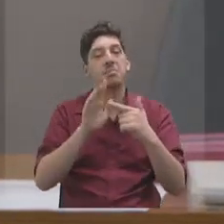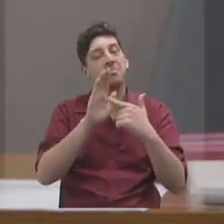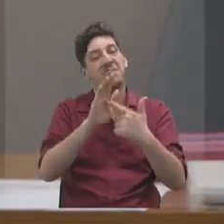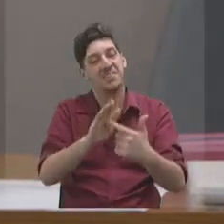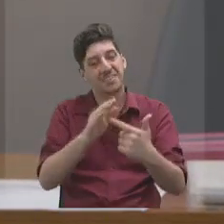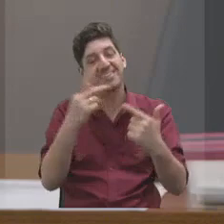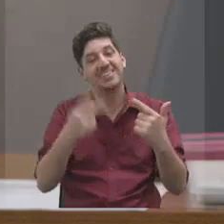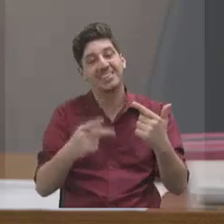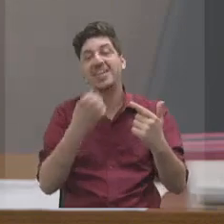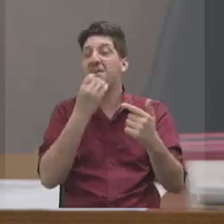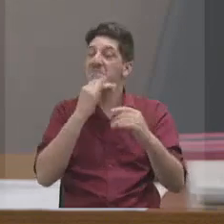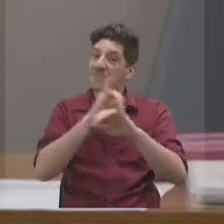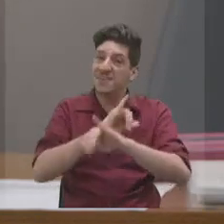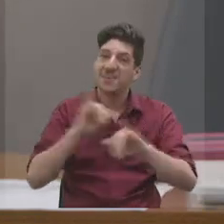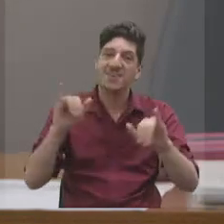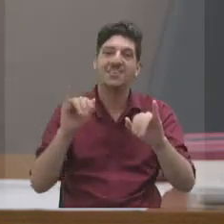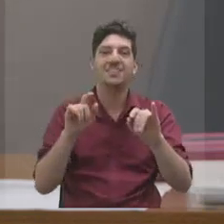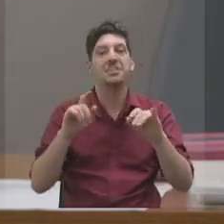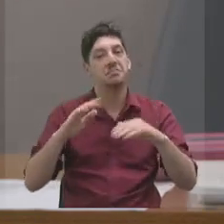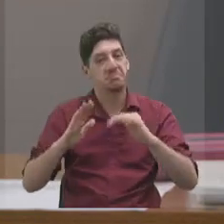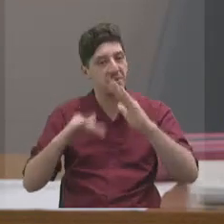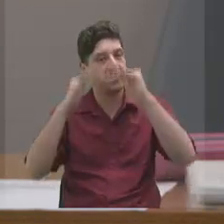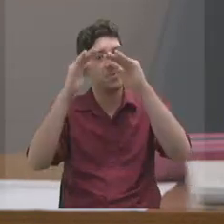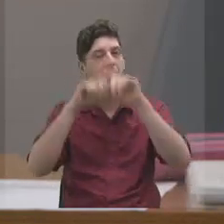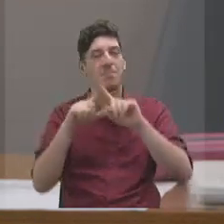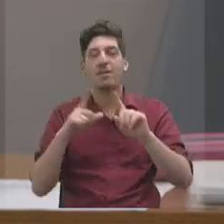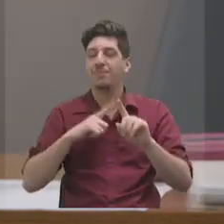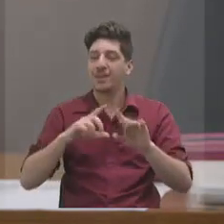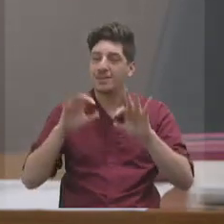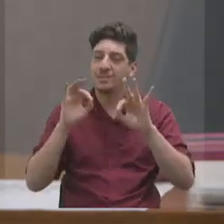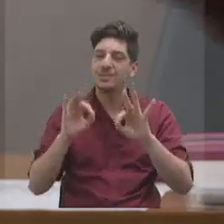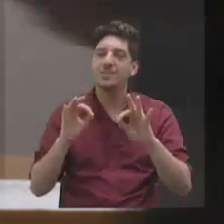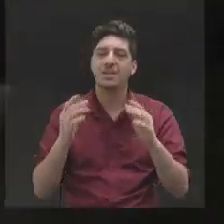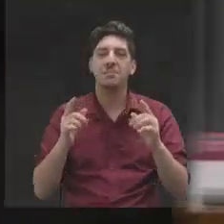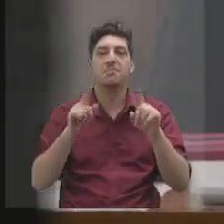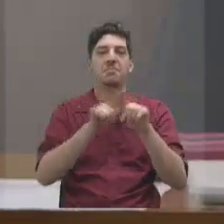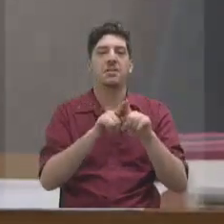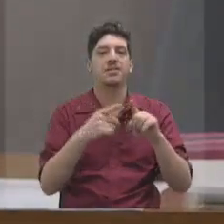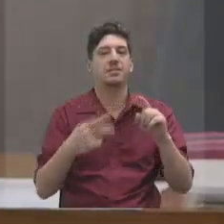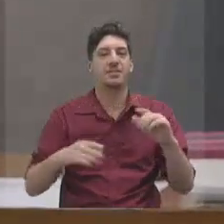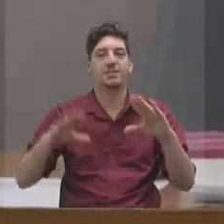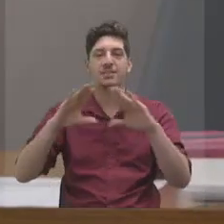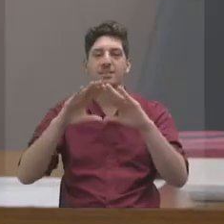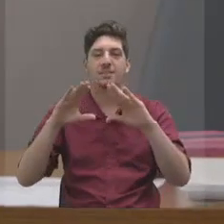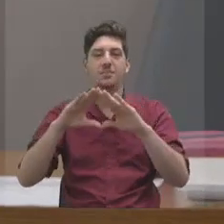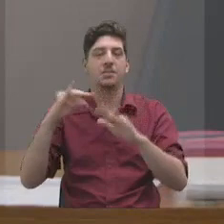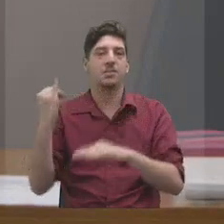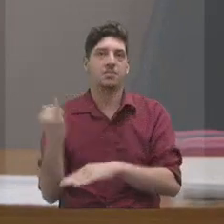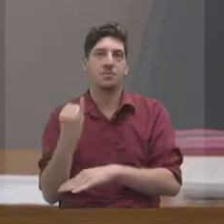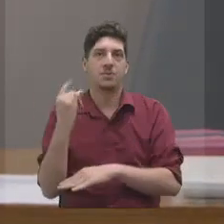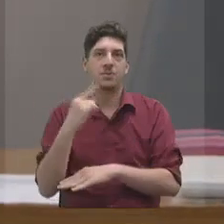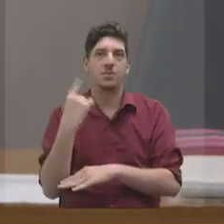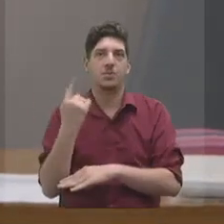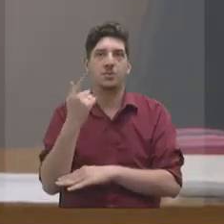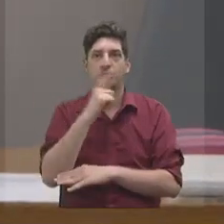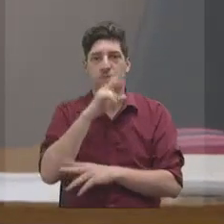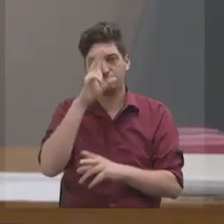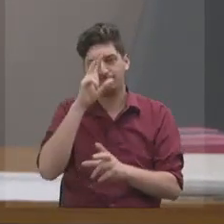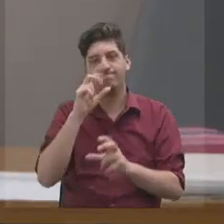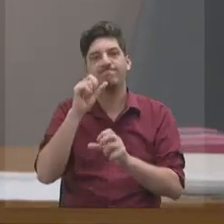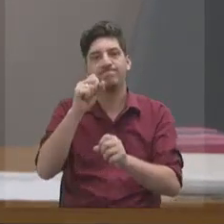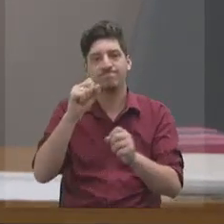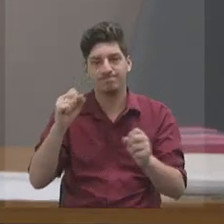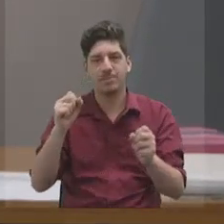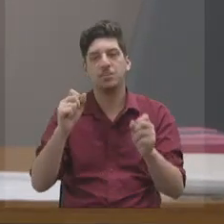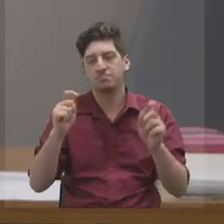boas notícias avanços mas sem dúvida nenhuma né essa parceria com essa casa é pra gente fortalecer ainda mais a